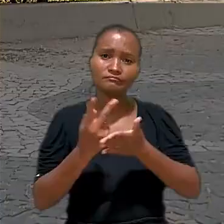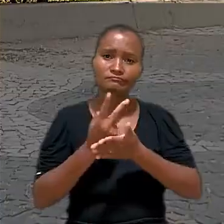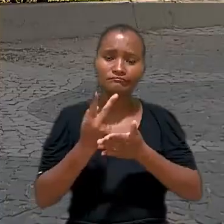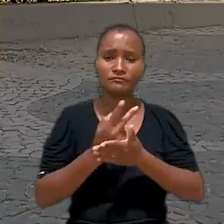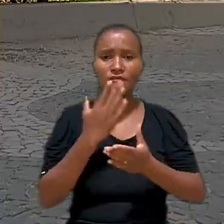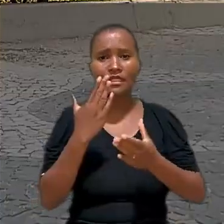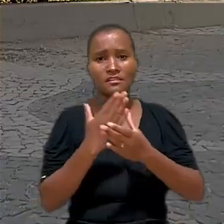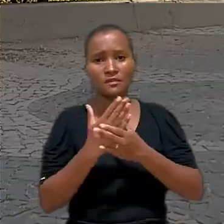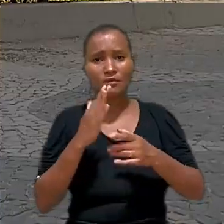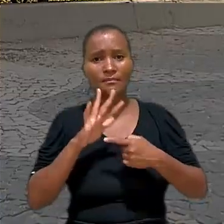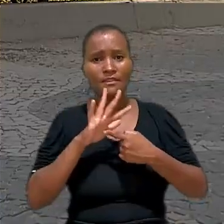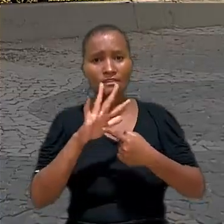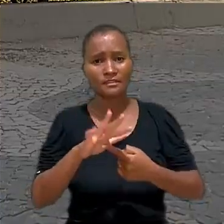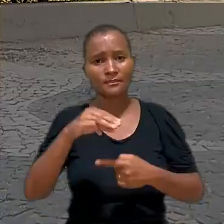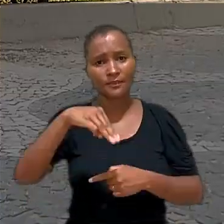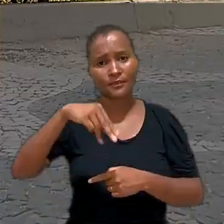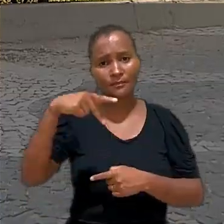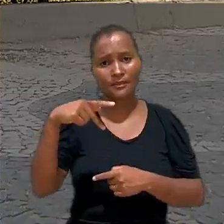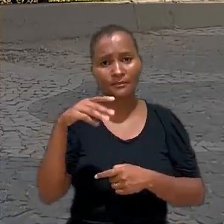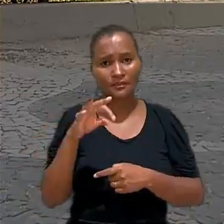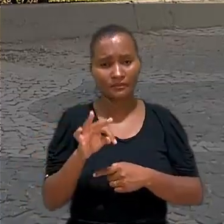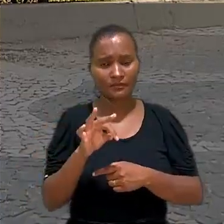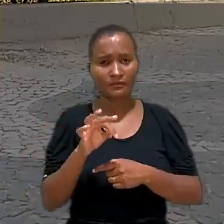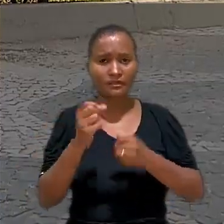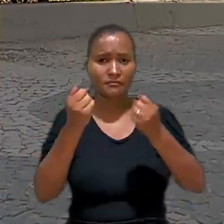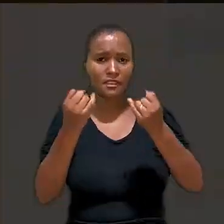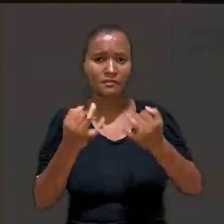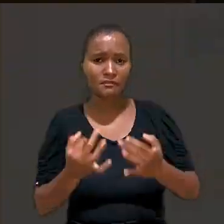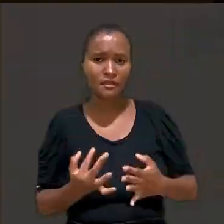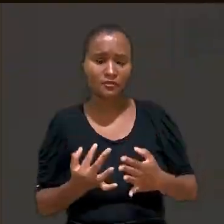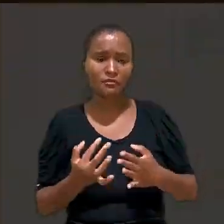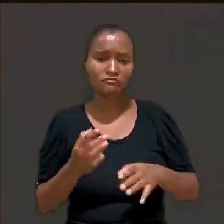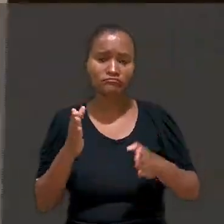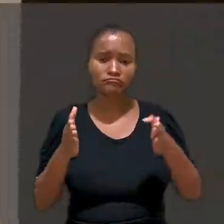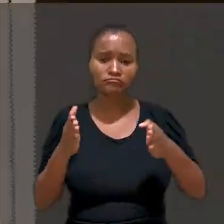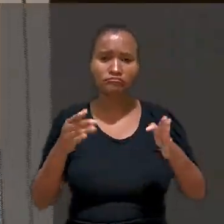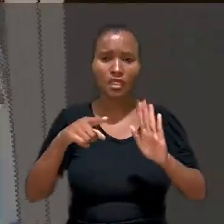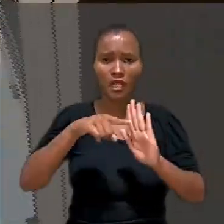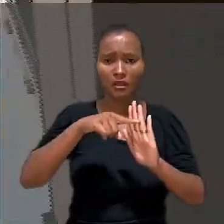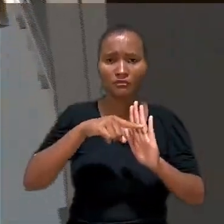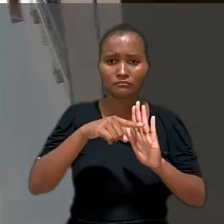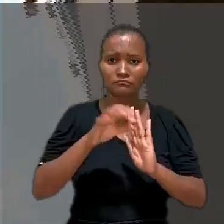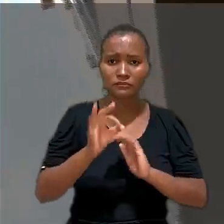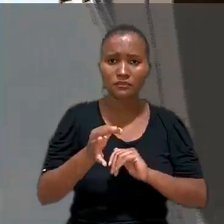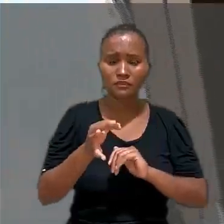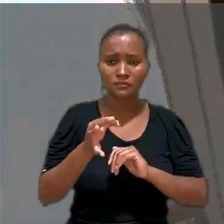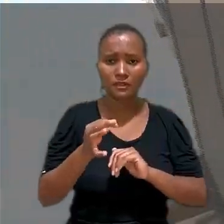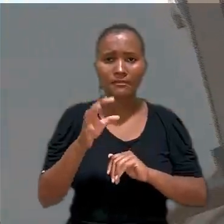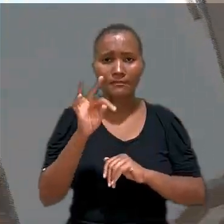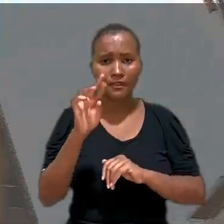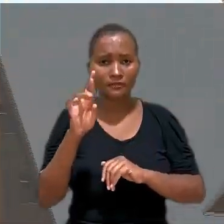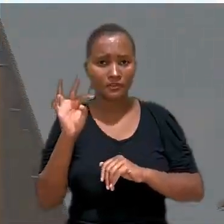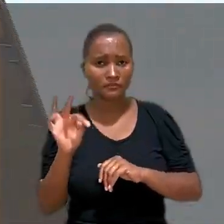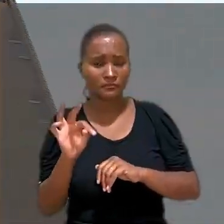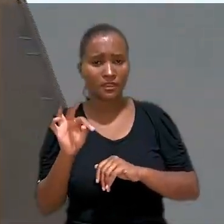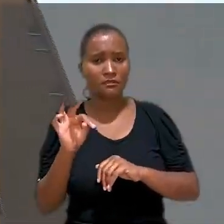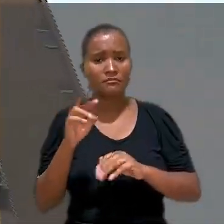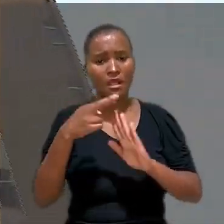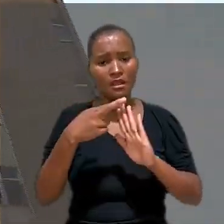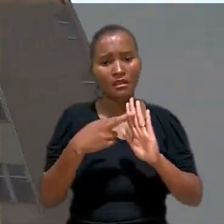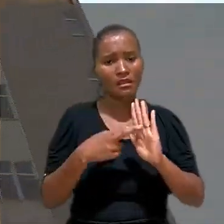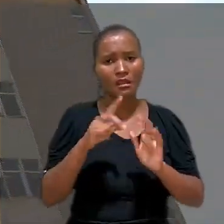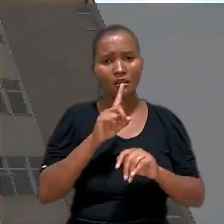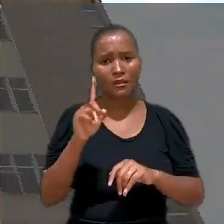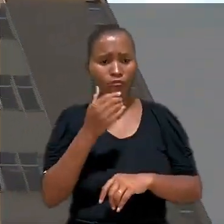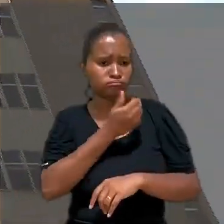julgou improcedente a ação apresentada pelo MPT e declarou a validade da cláusula. Para o TRT, a norma